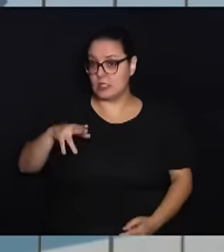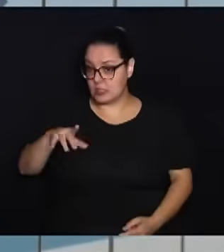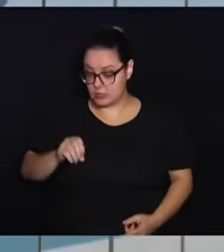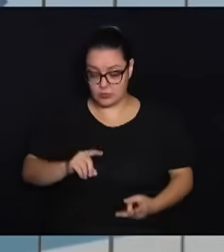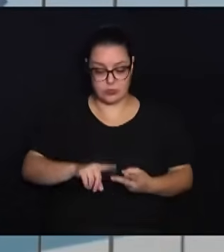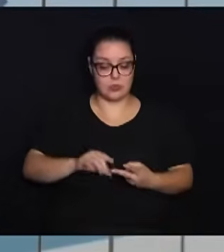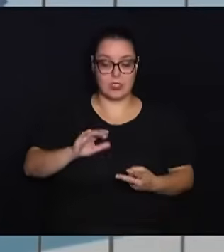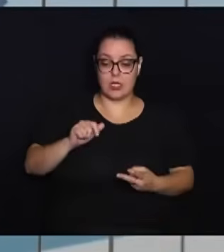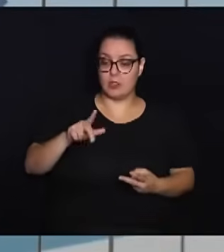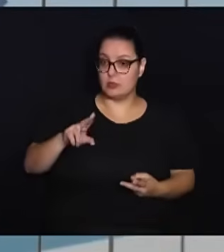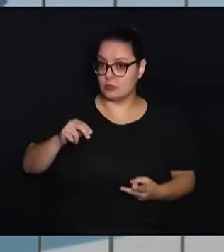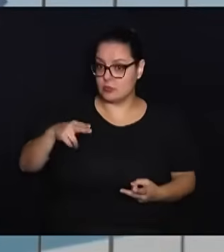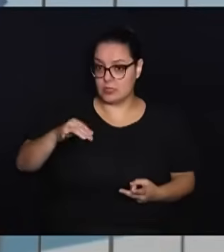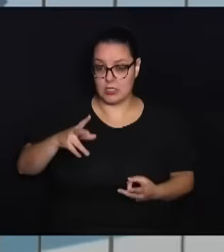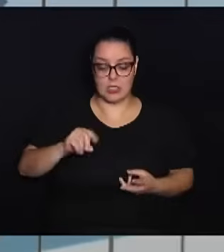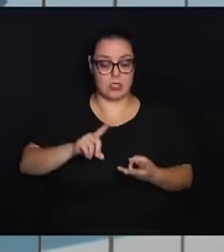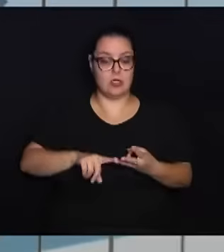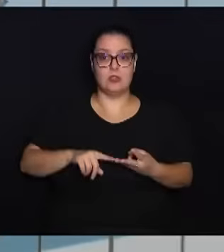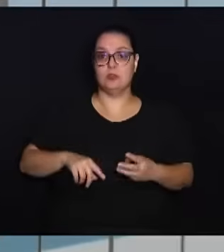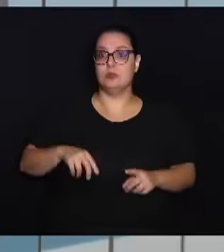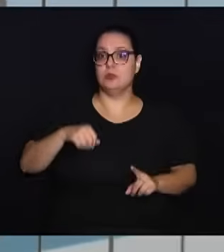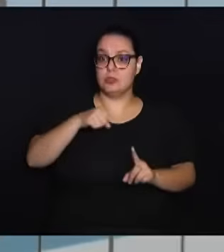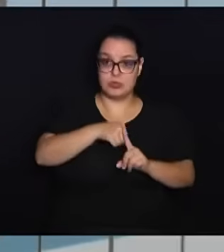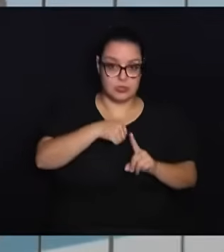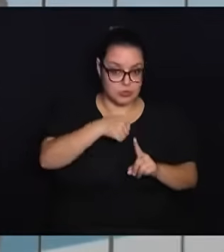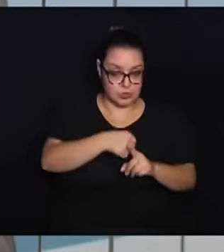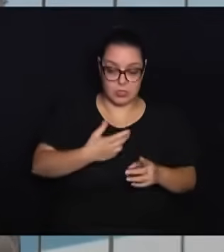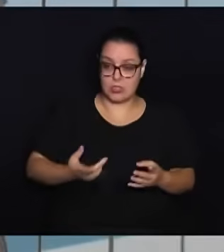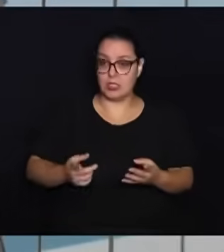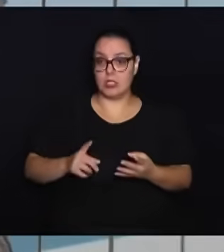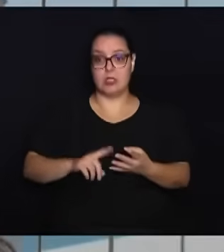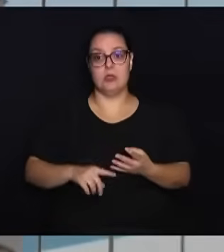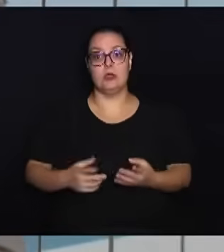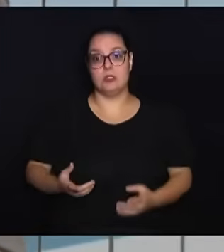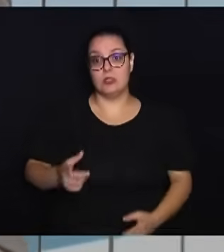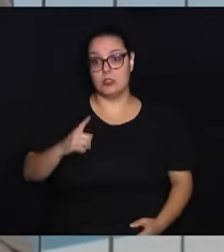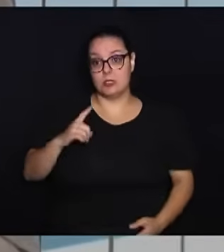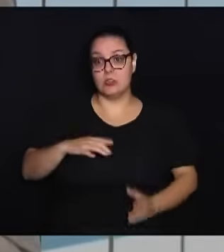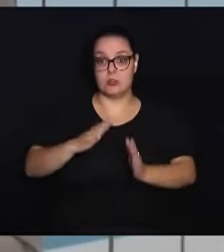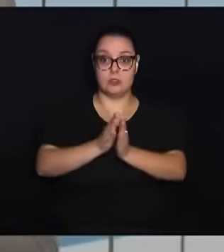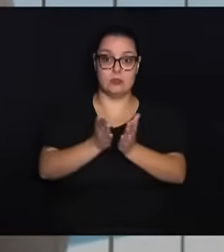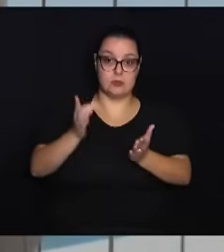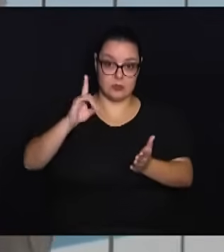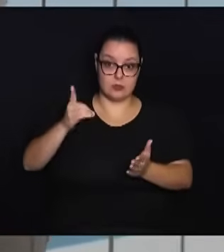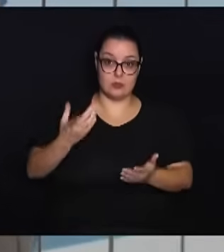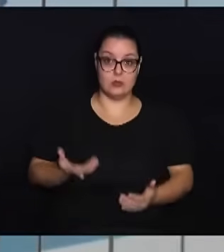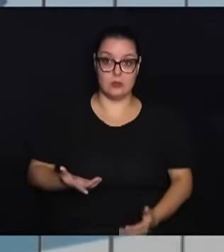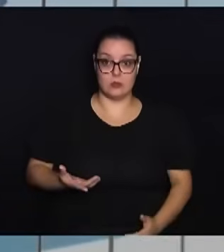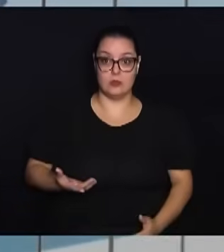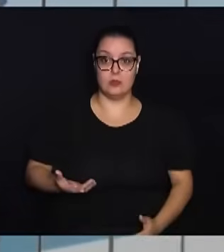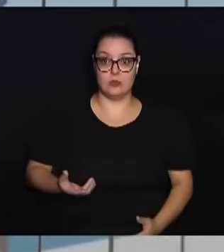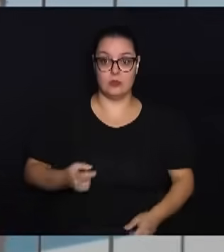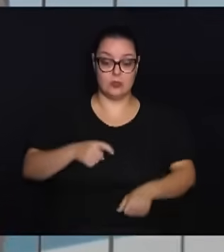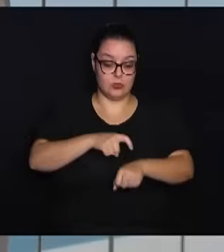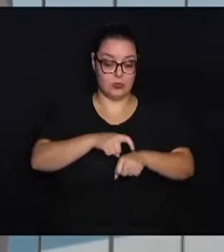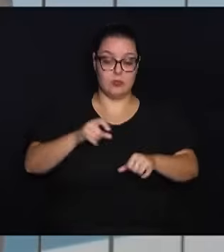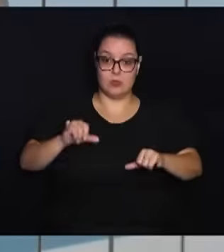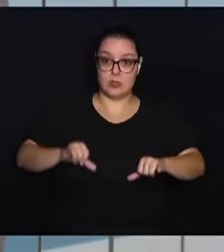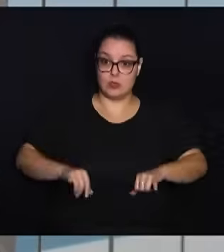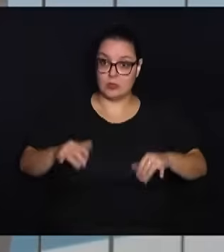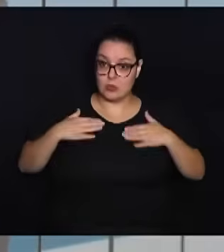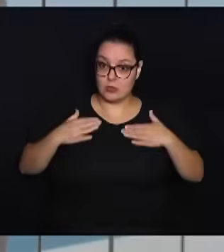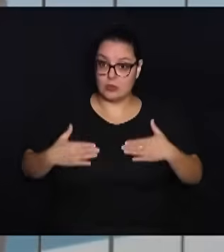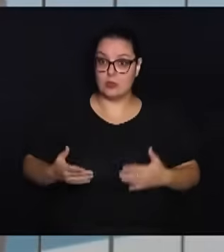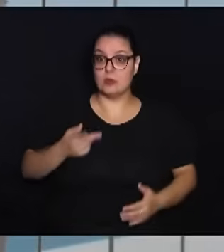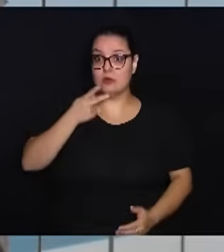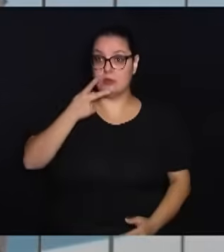caluniado, Jesus sofreu agressão. Tem até uma passagem na Bíblia que, no seu momento de dor física, ele